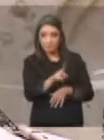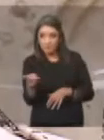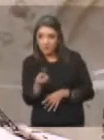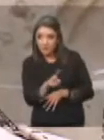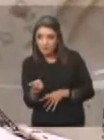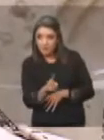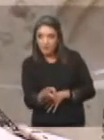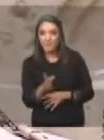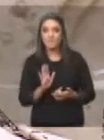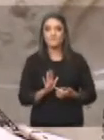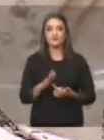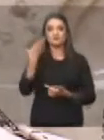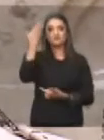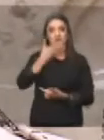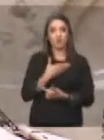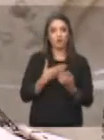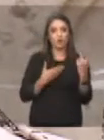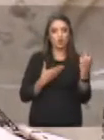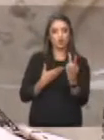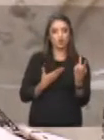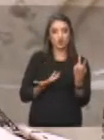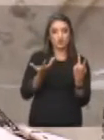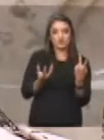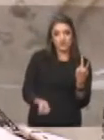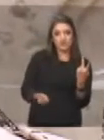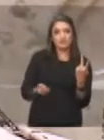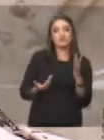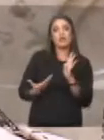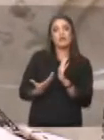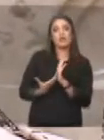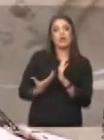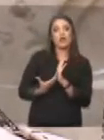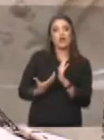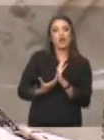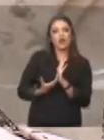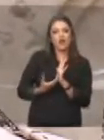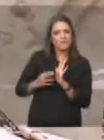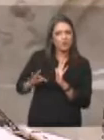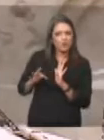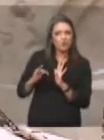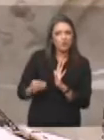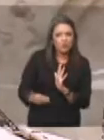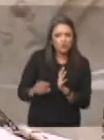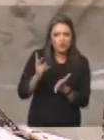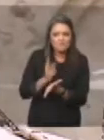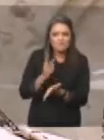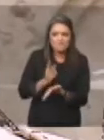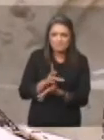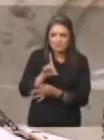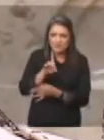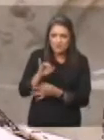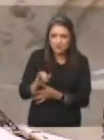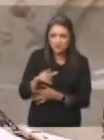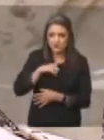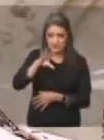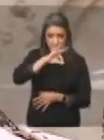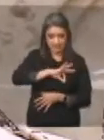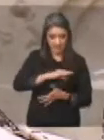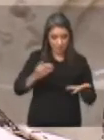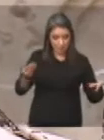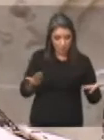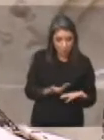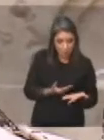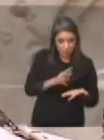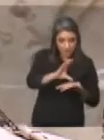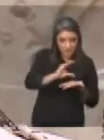ambos recebiam da Câmara dos Deputados quase na íntegra, no mesmo dia ou nos mesmos dias subsequentes ao seu depósito.